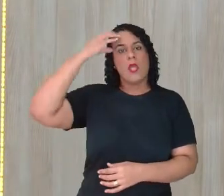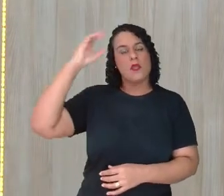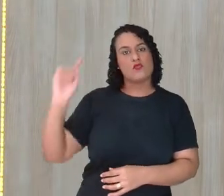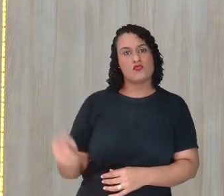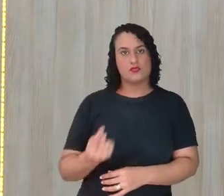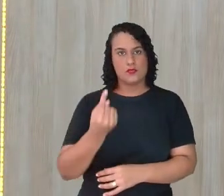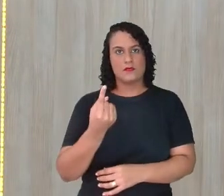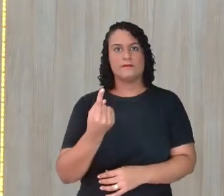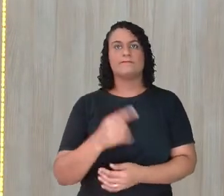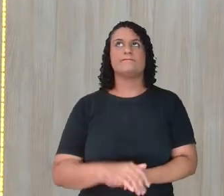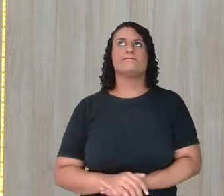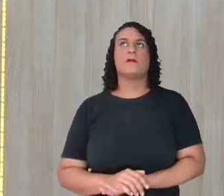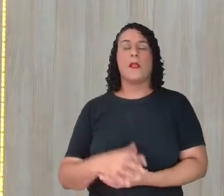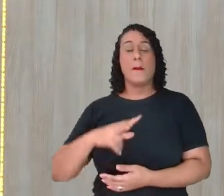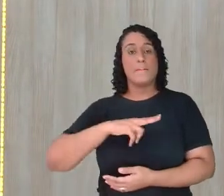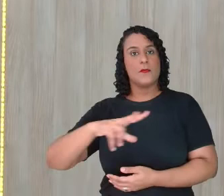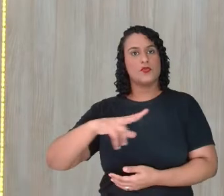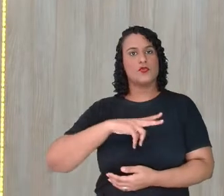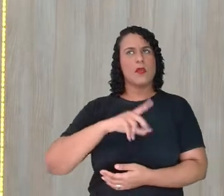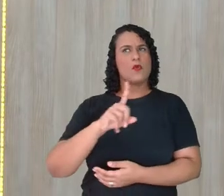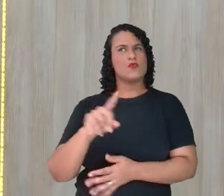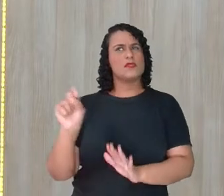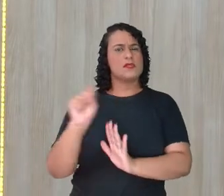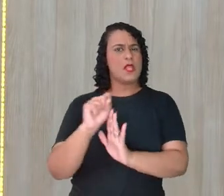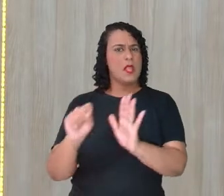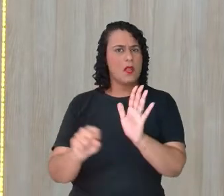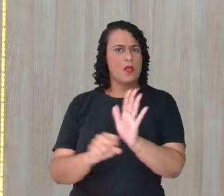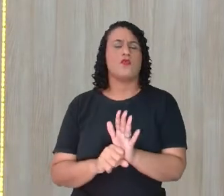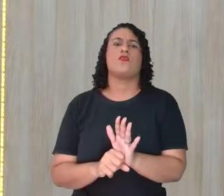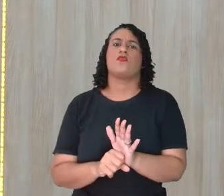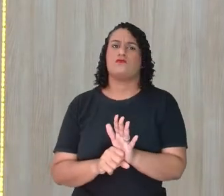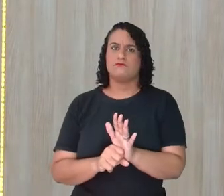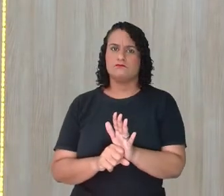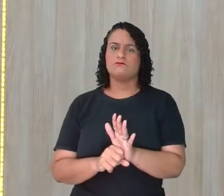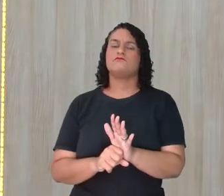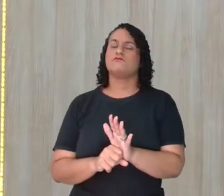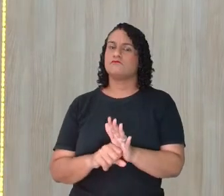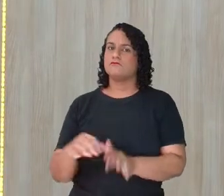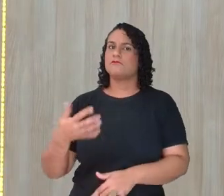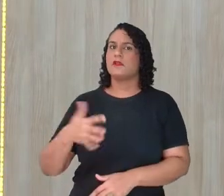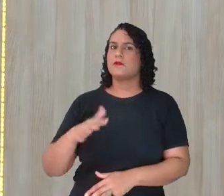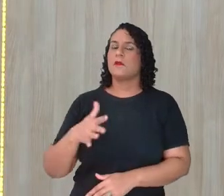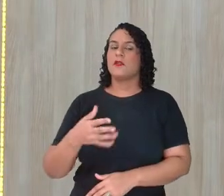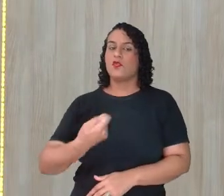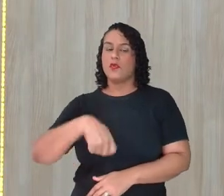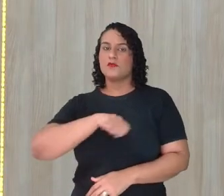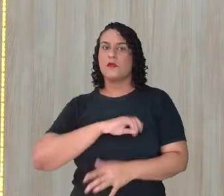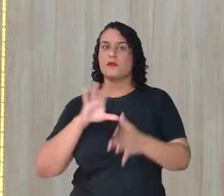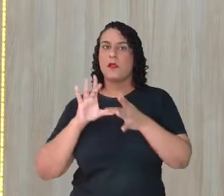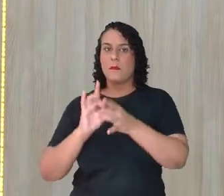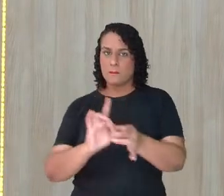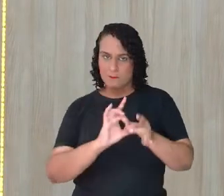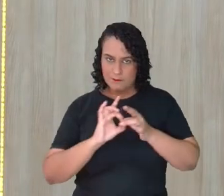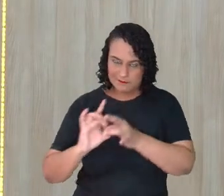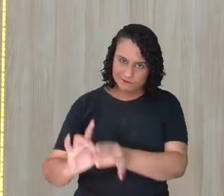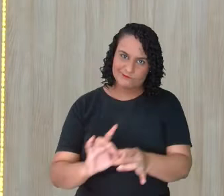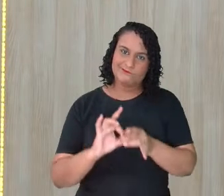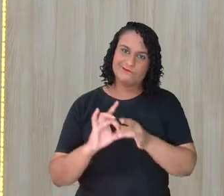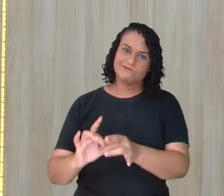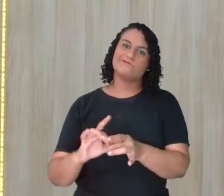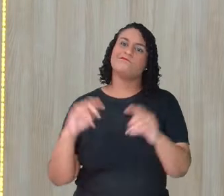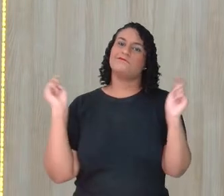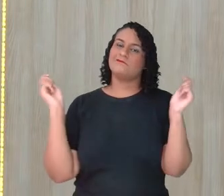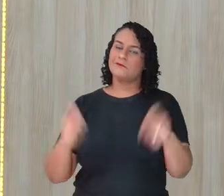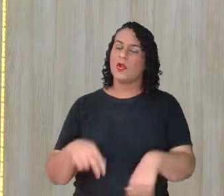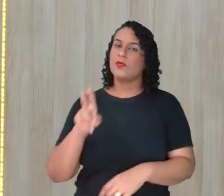um século e meio antes da Espanha, ele já estava unificado ali como reino. Então, ele pôde